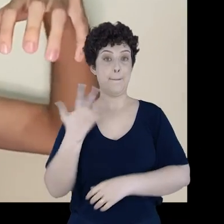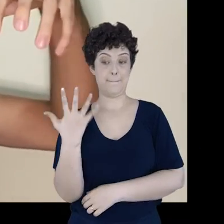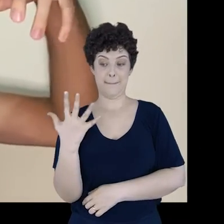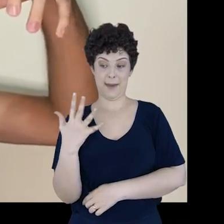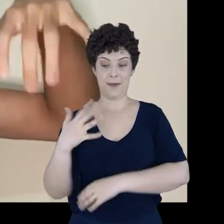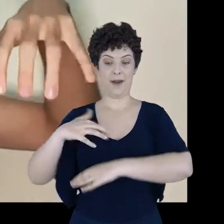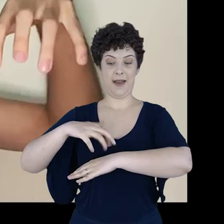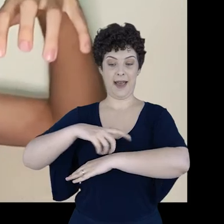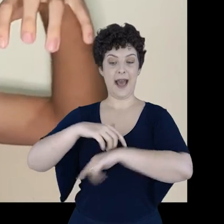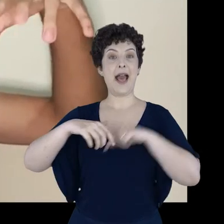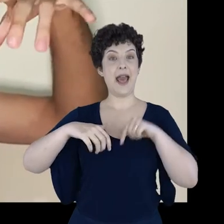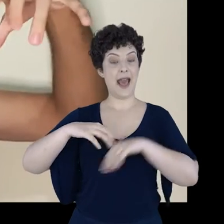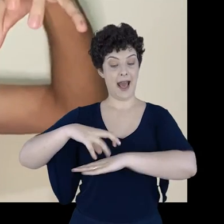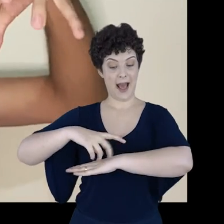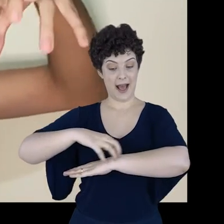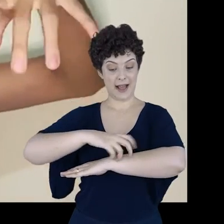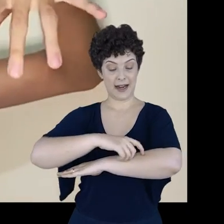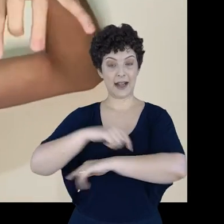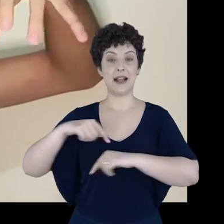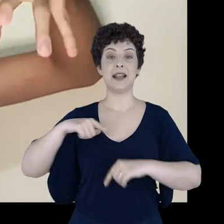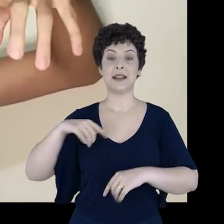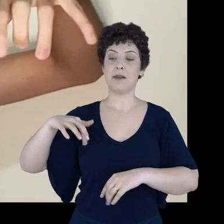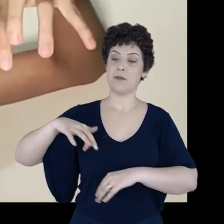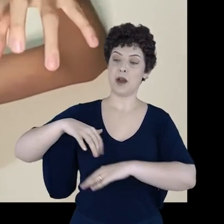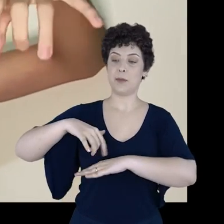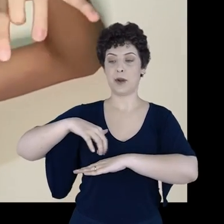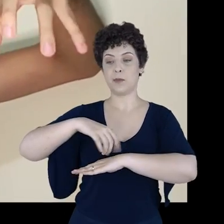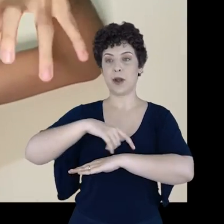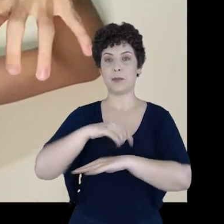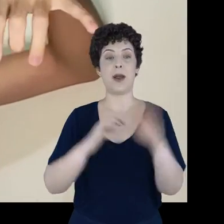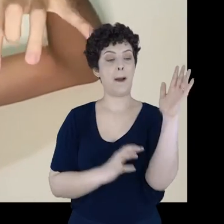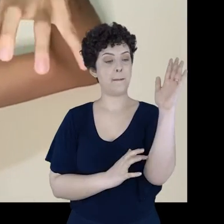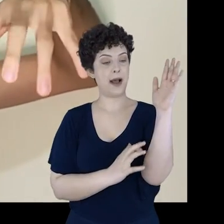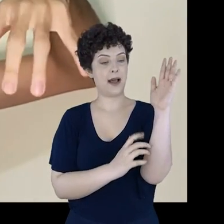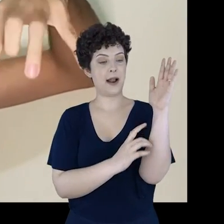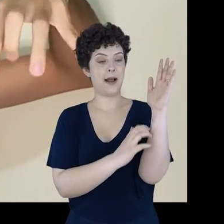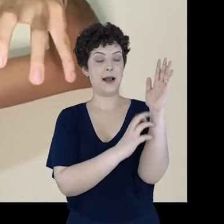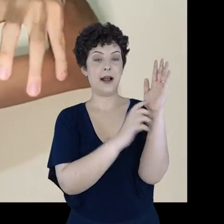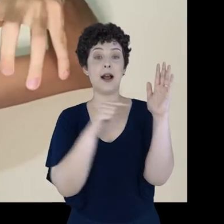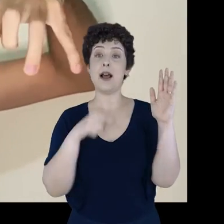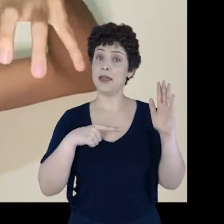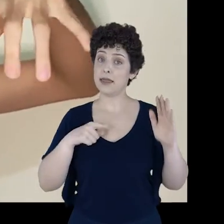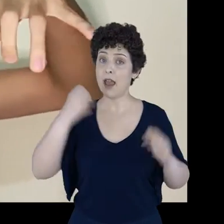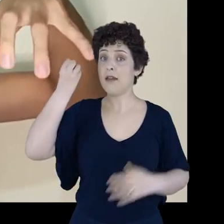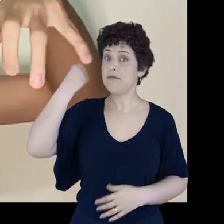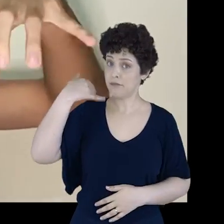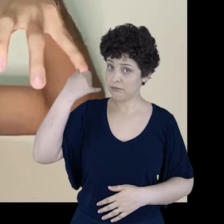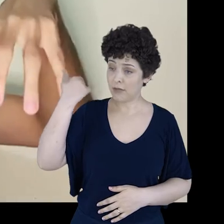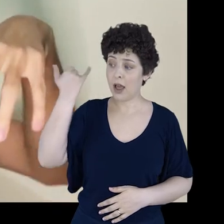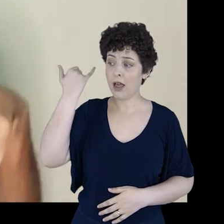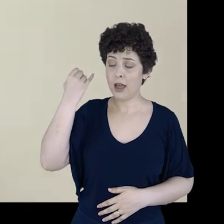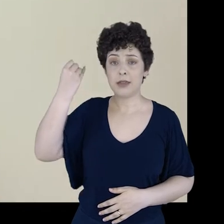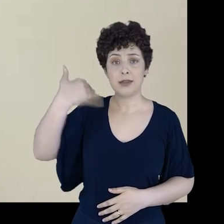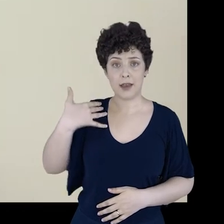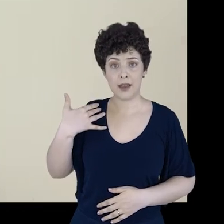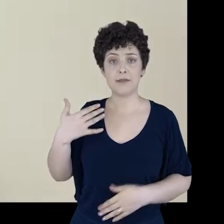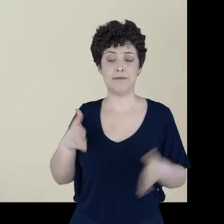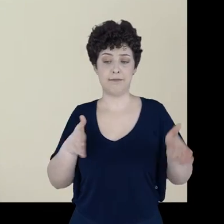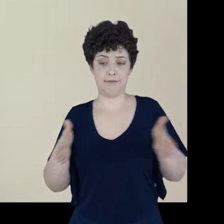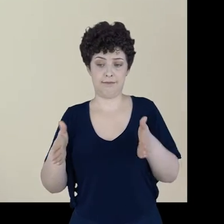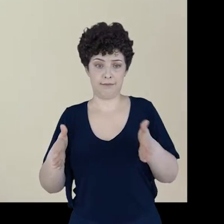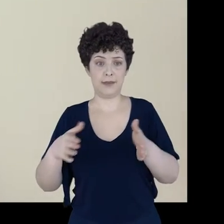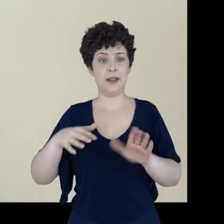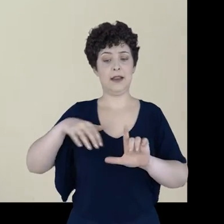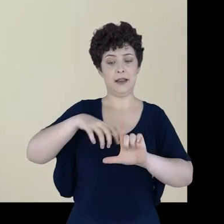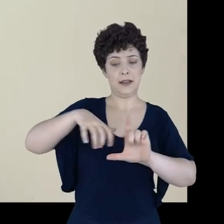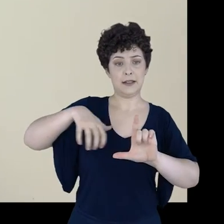a minha mão, ela simbolizava uma aranha. Movimenta os dedos. E ela ia caminhando numa parede. Isso era falado na audiodescrição da cena.